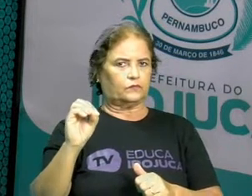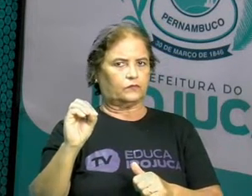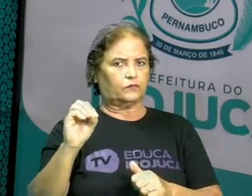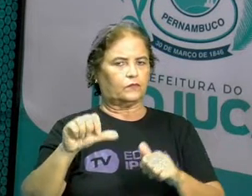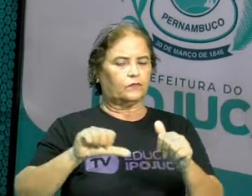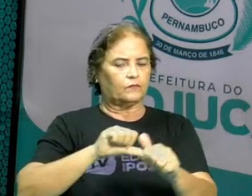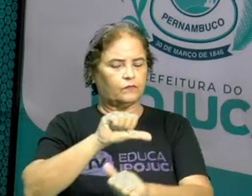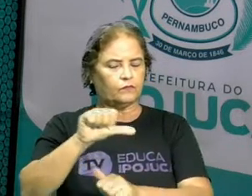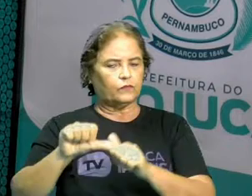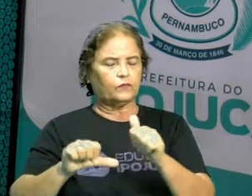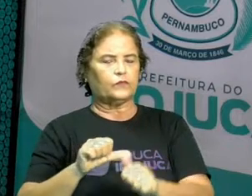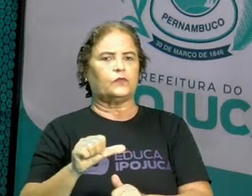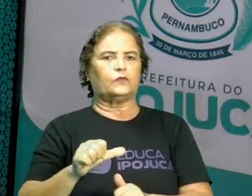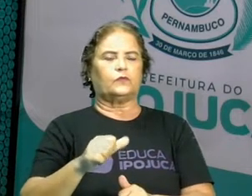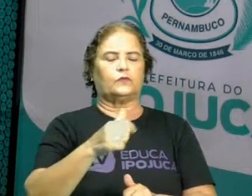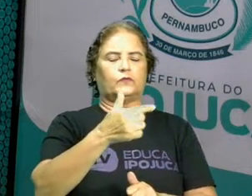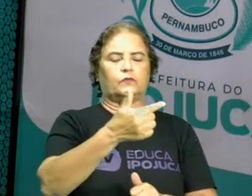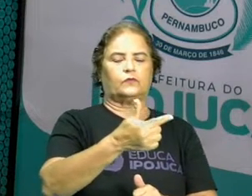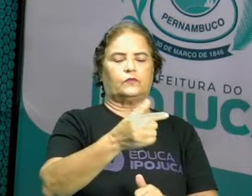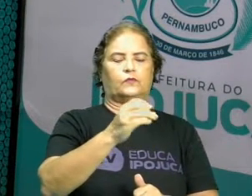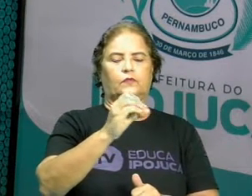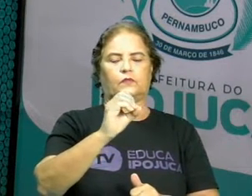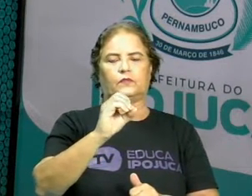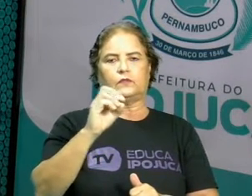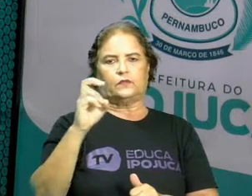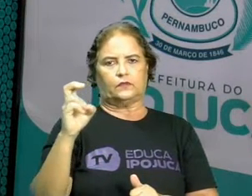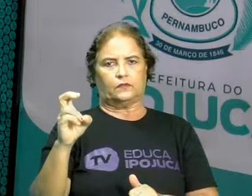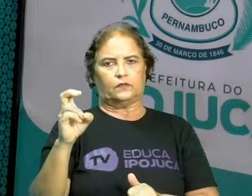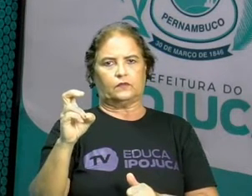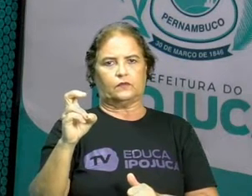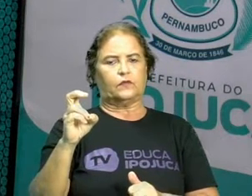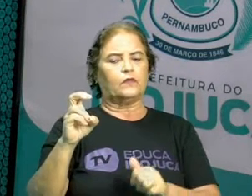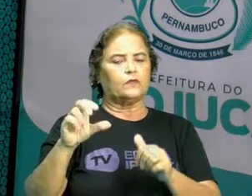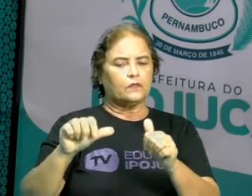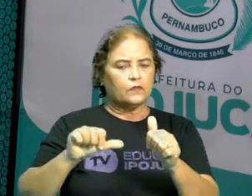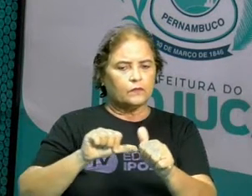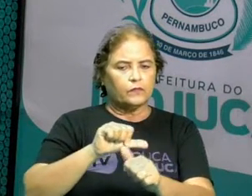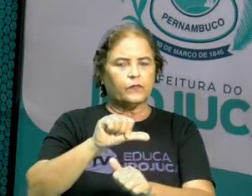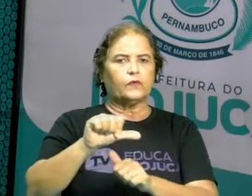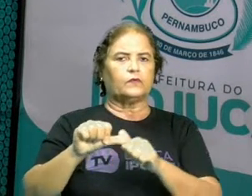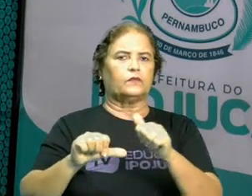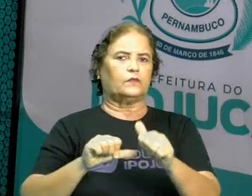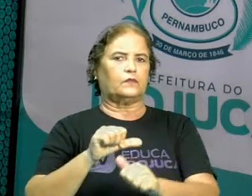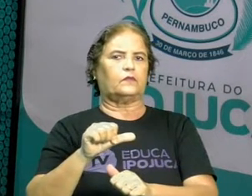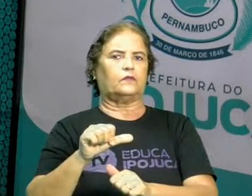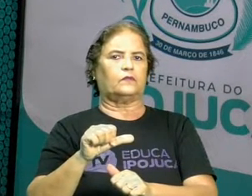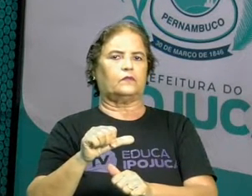Mais um pouco, 205. Se a gente der mais uma mexidinha,